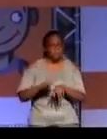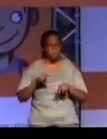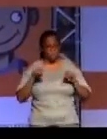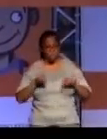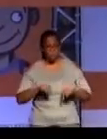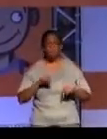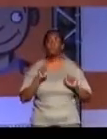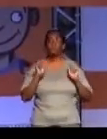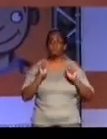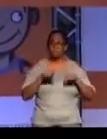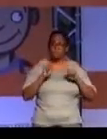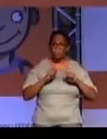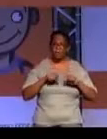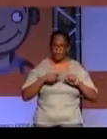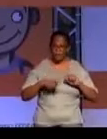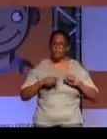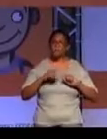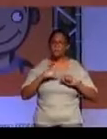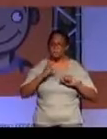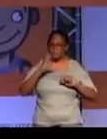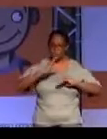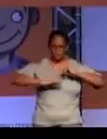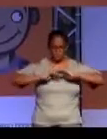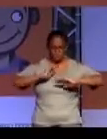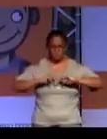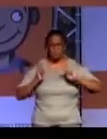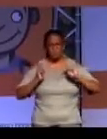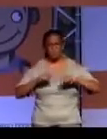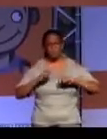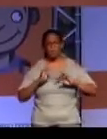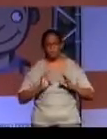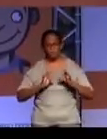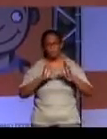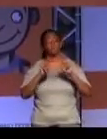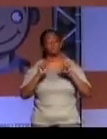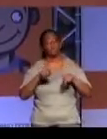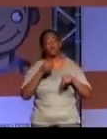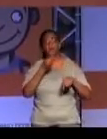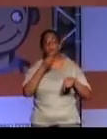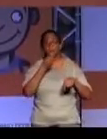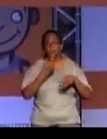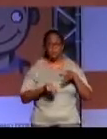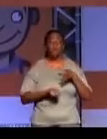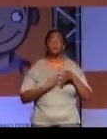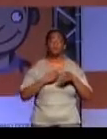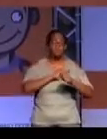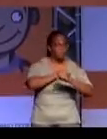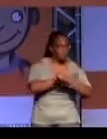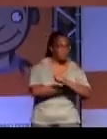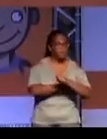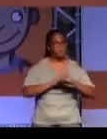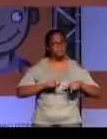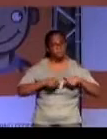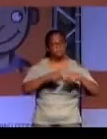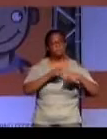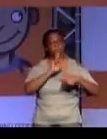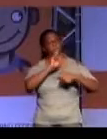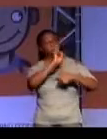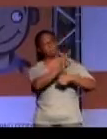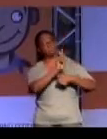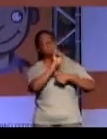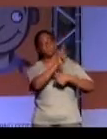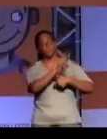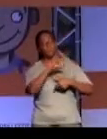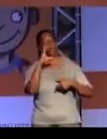temos capacidade científica e tecnológica e temos que implementar, fortalecer essa capacidade para responder